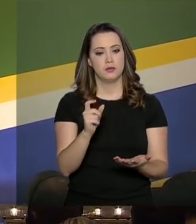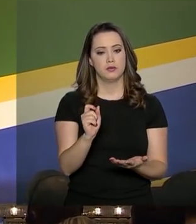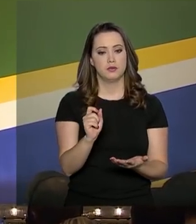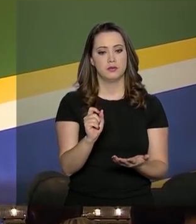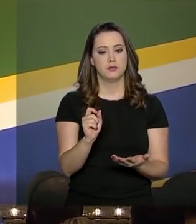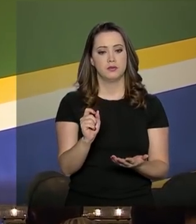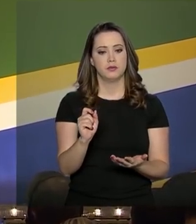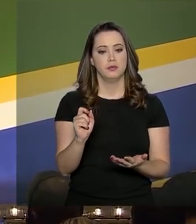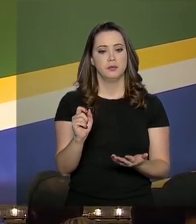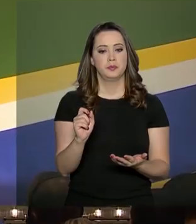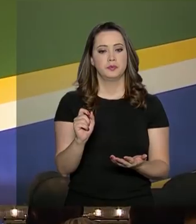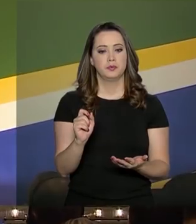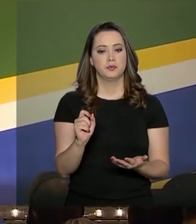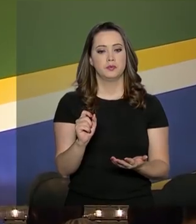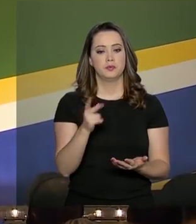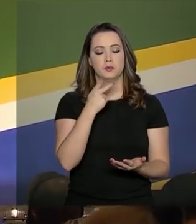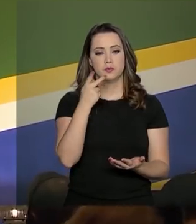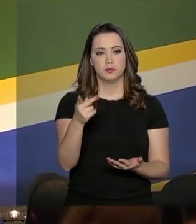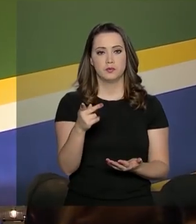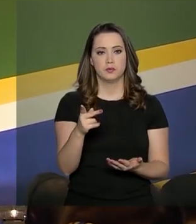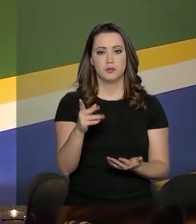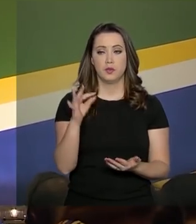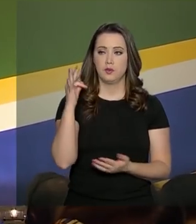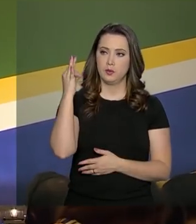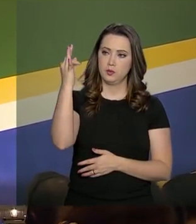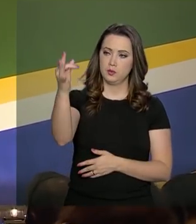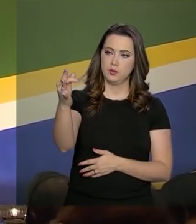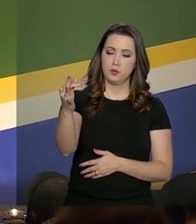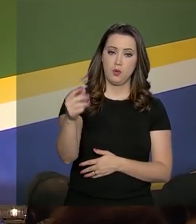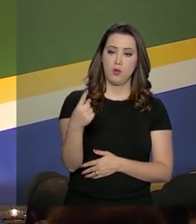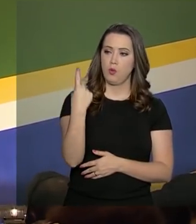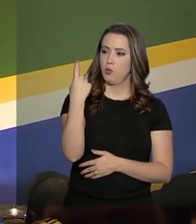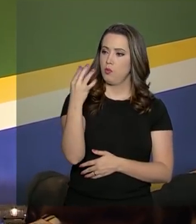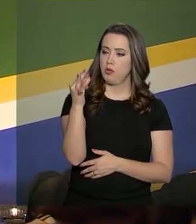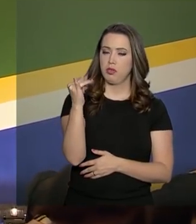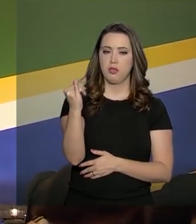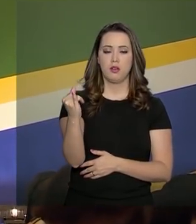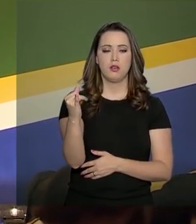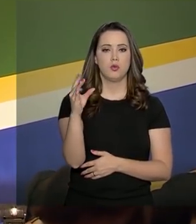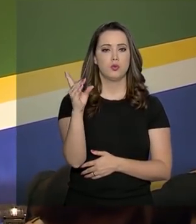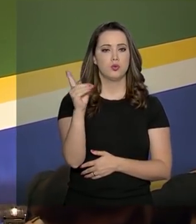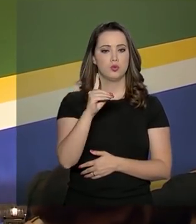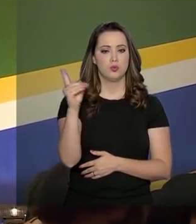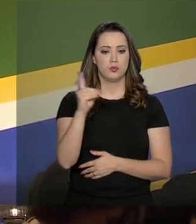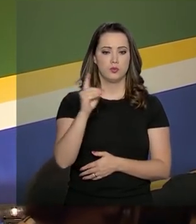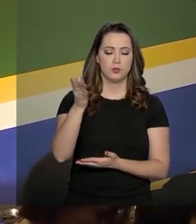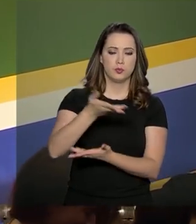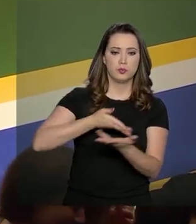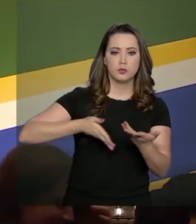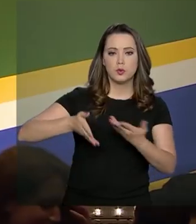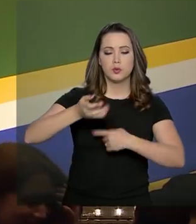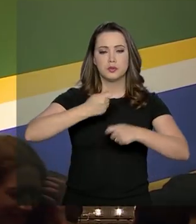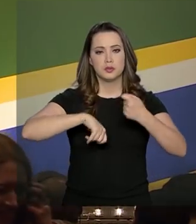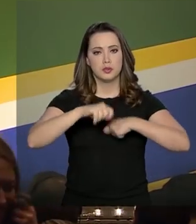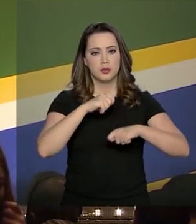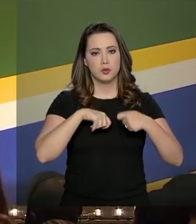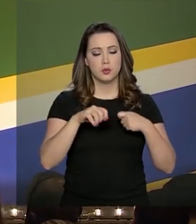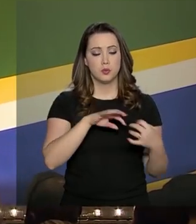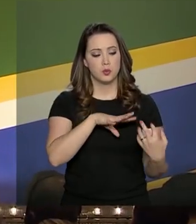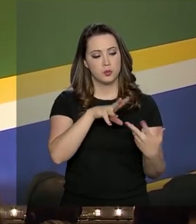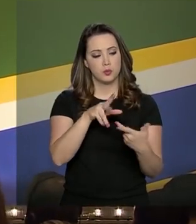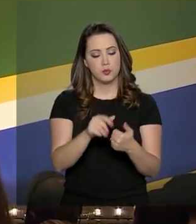Dizem que, na próxima década, um trilhão de dólares movimentará a economia do mundo,